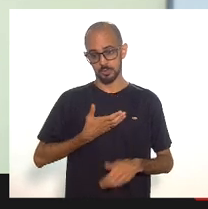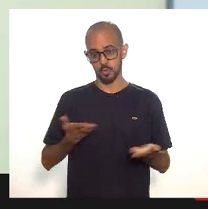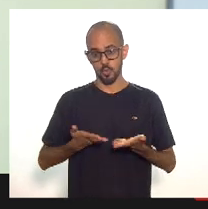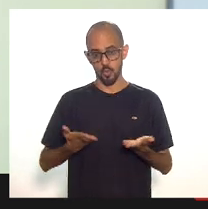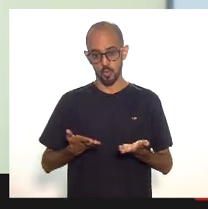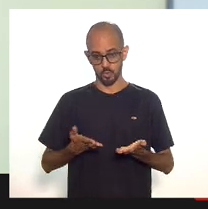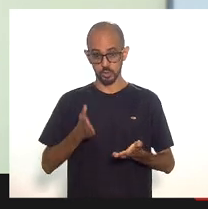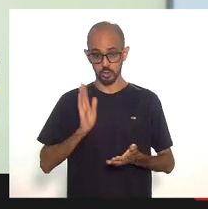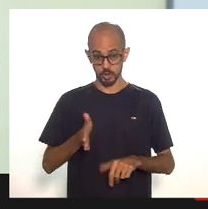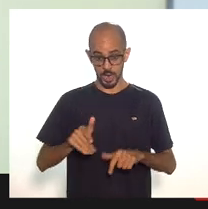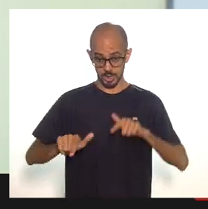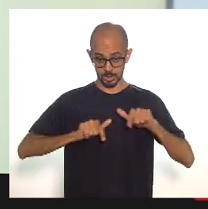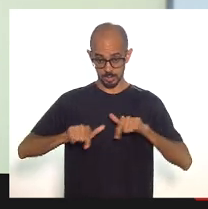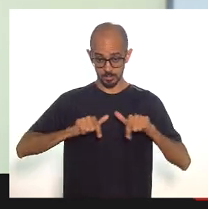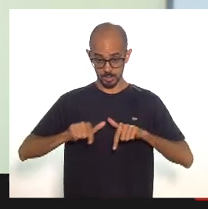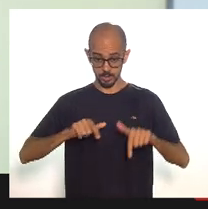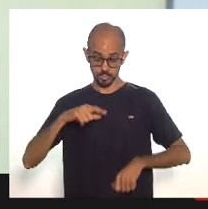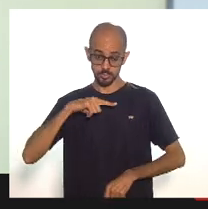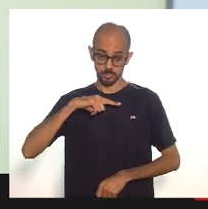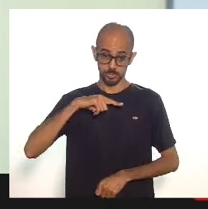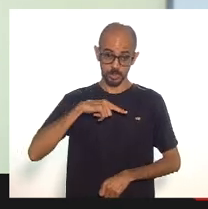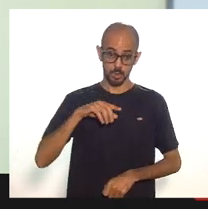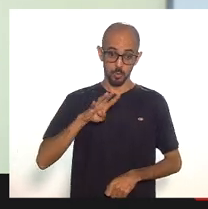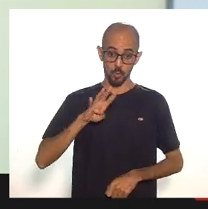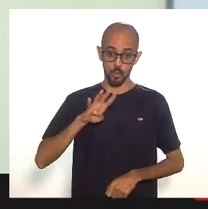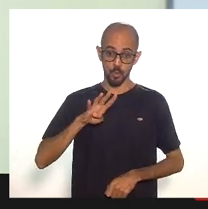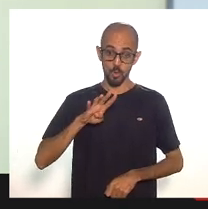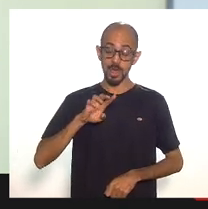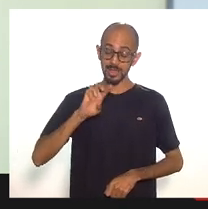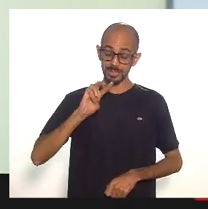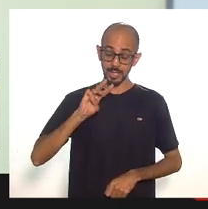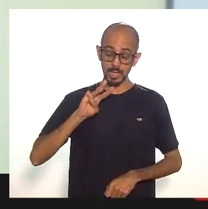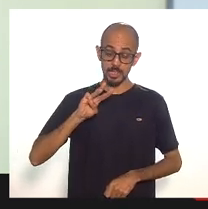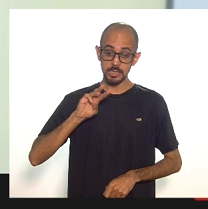já trabalhando, cerca de